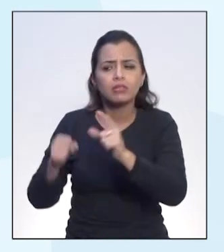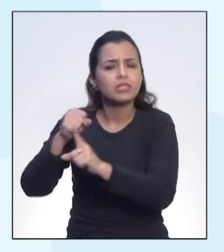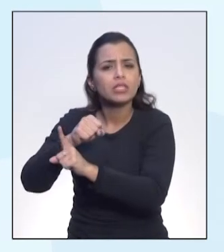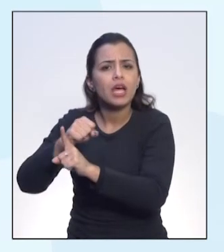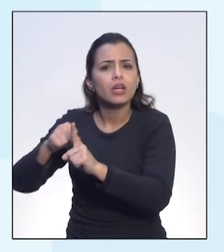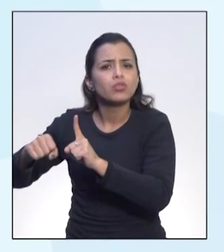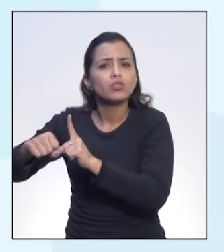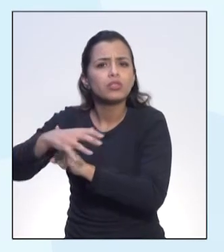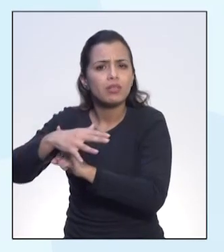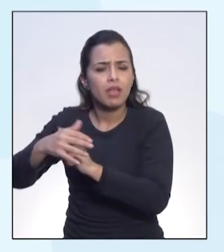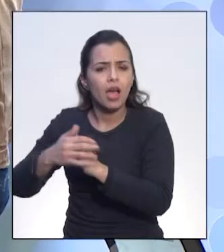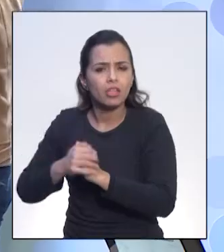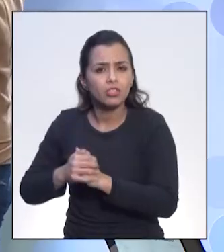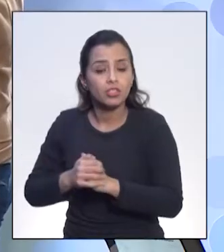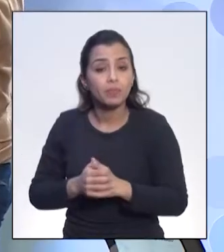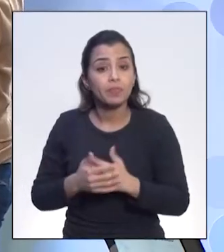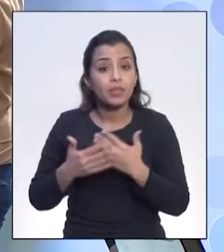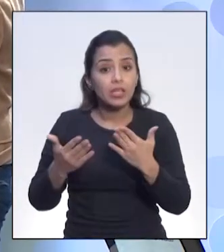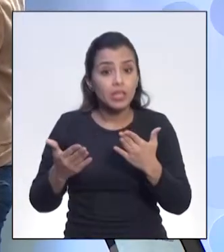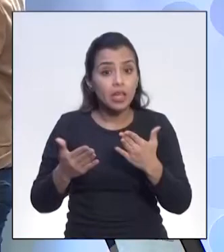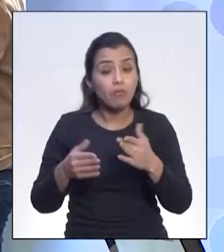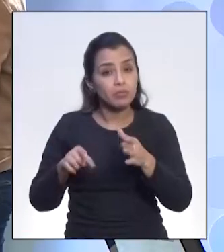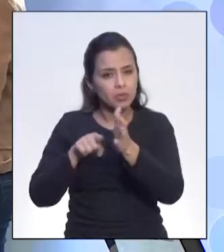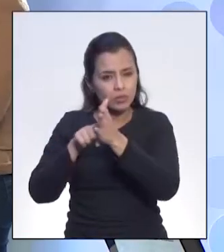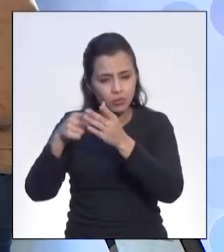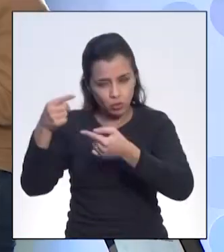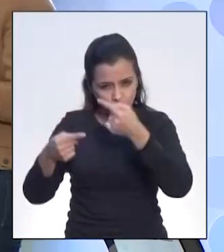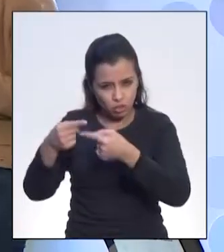sociedade. E aí nós vamos discutir também,